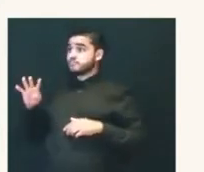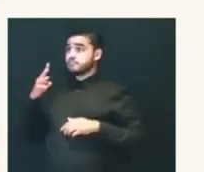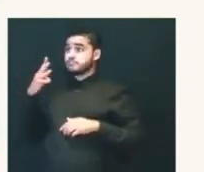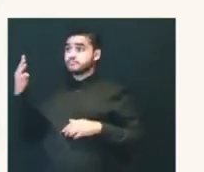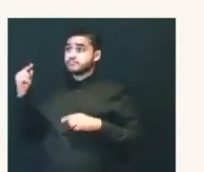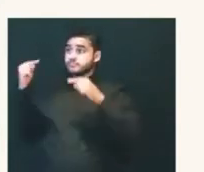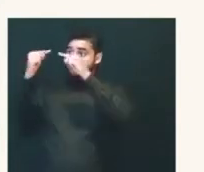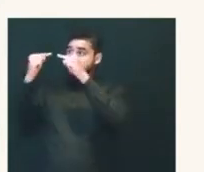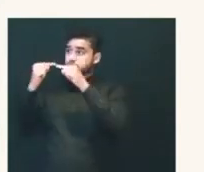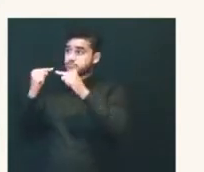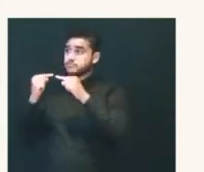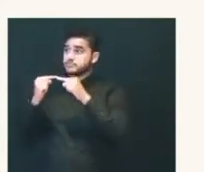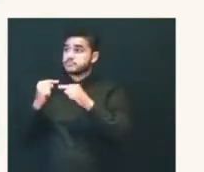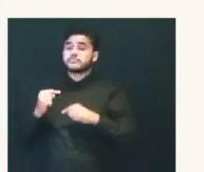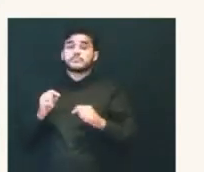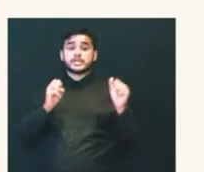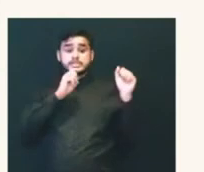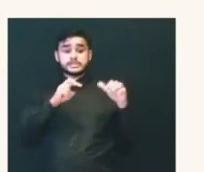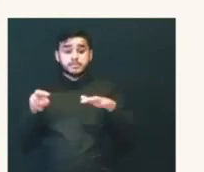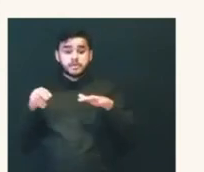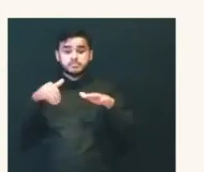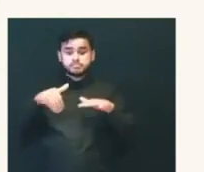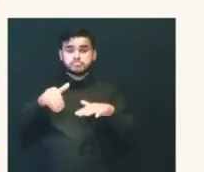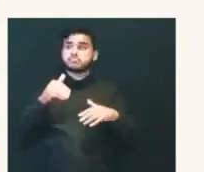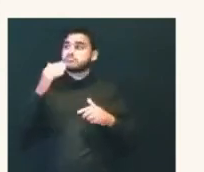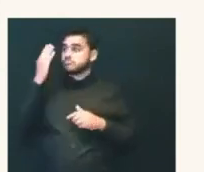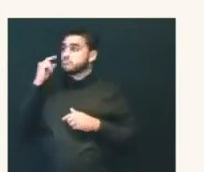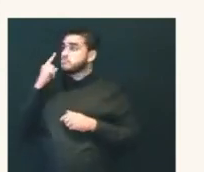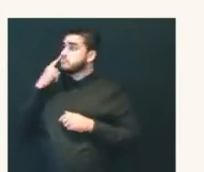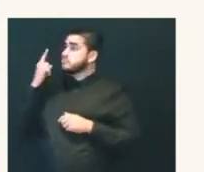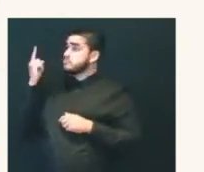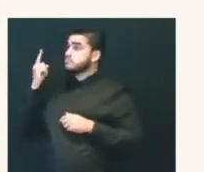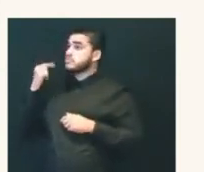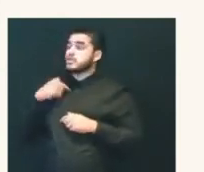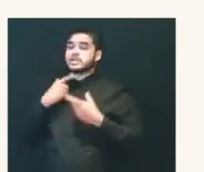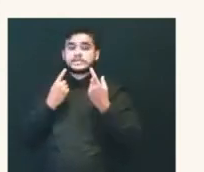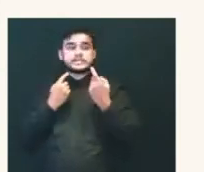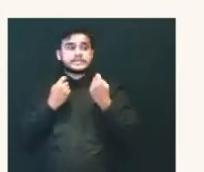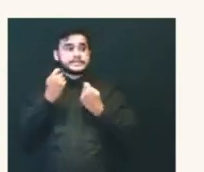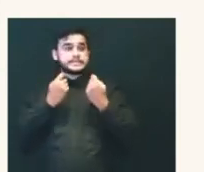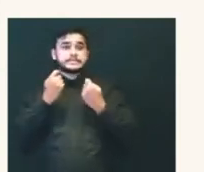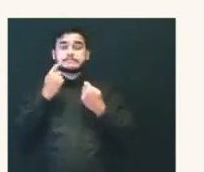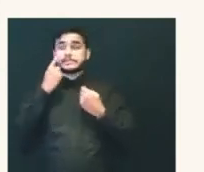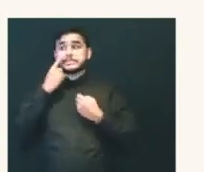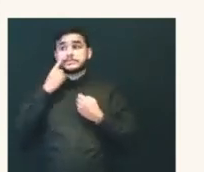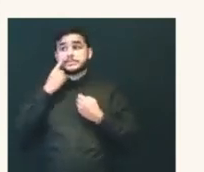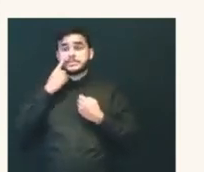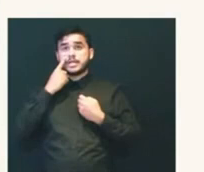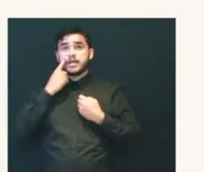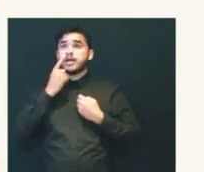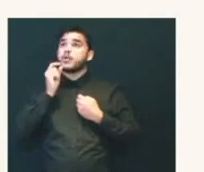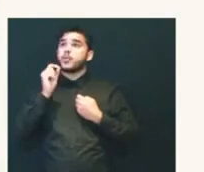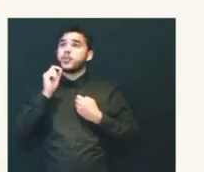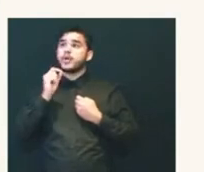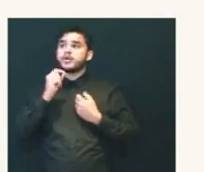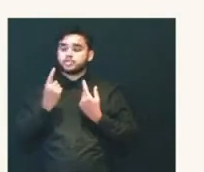com base no cardápio semanal. Então, é uma forma de economizar tempo no supermercado, né, porque eu já sei o que é que